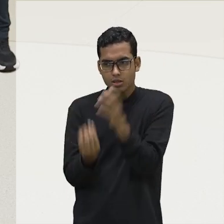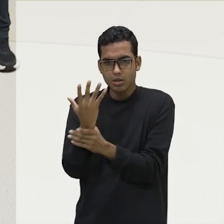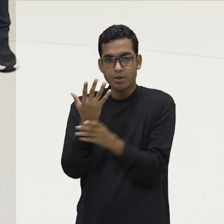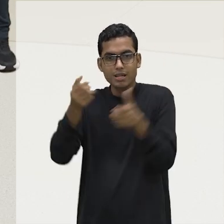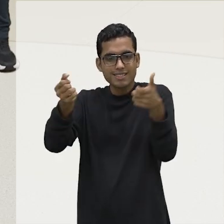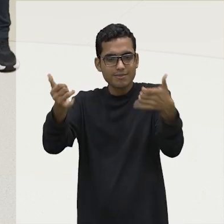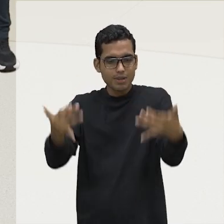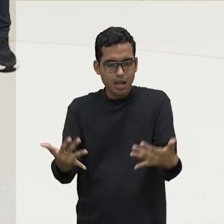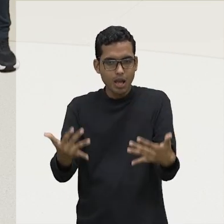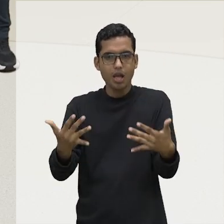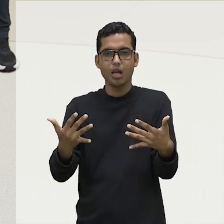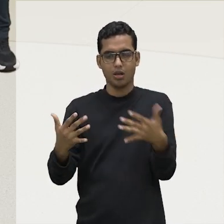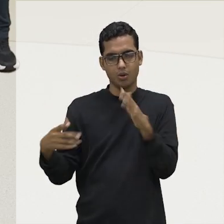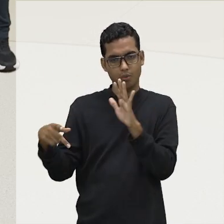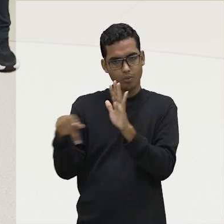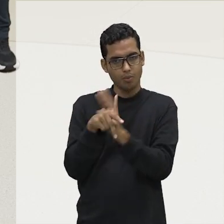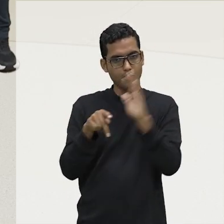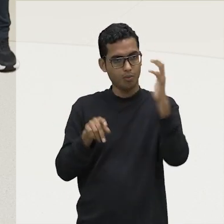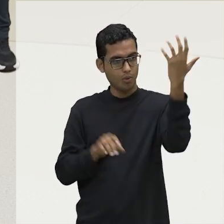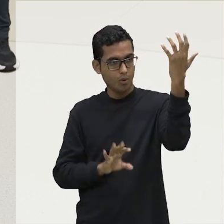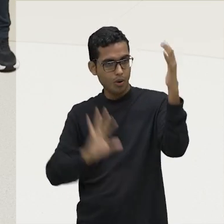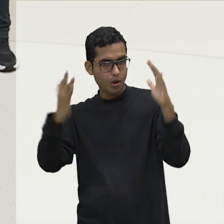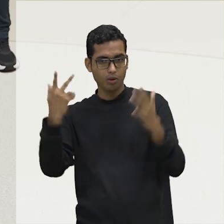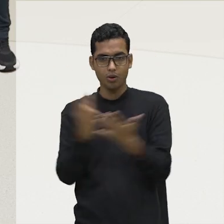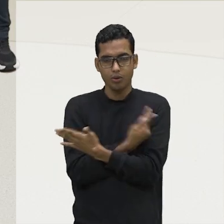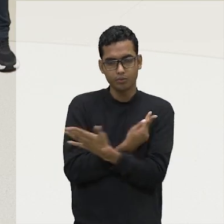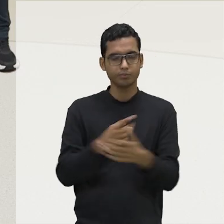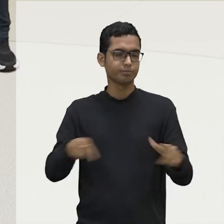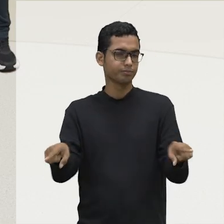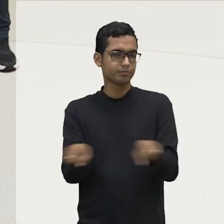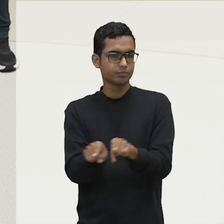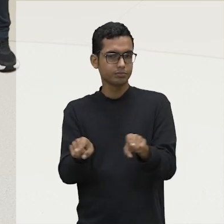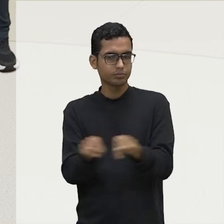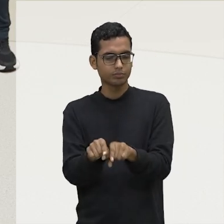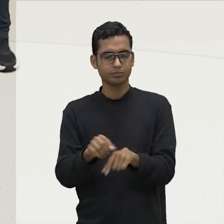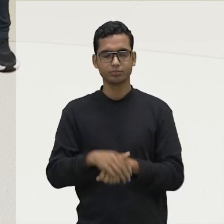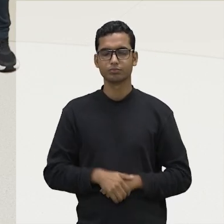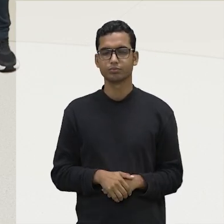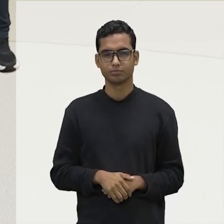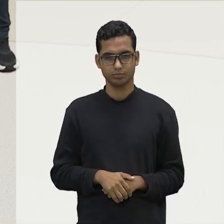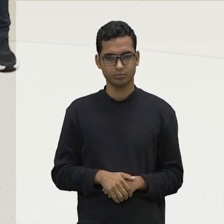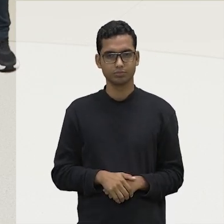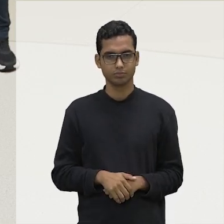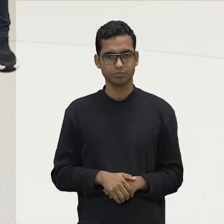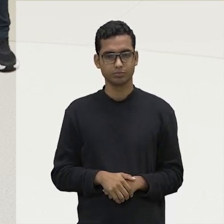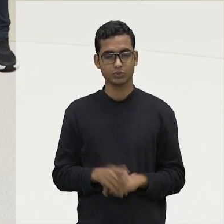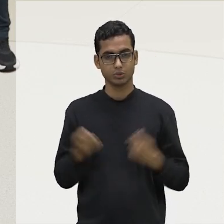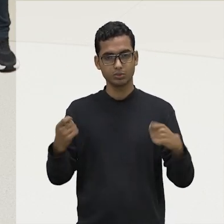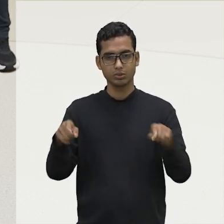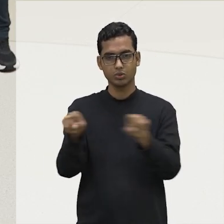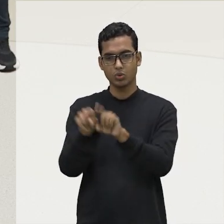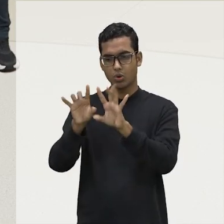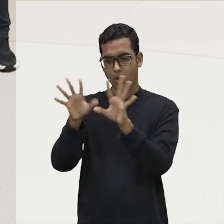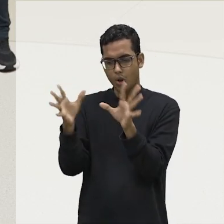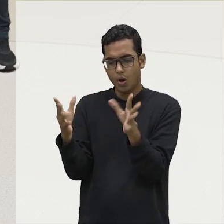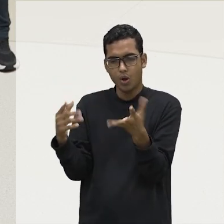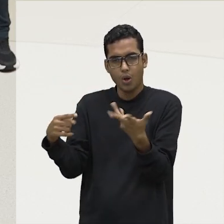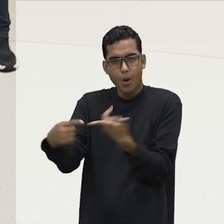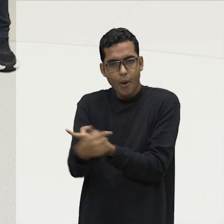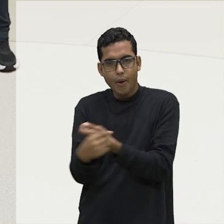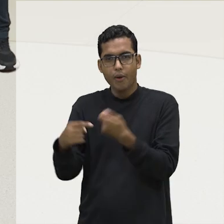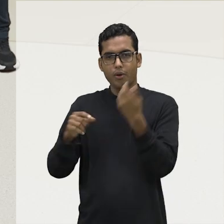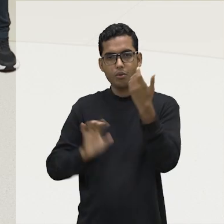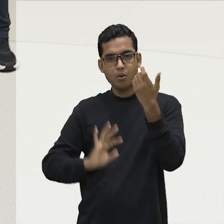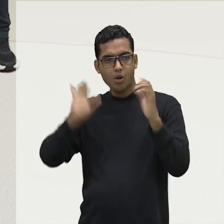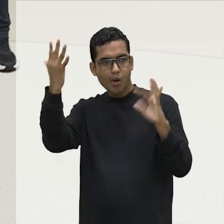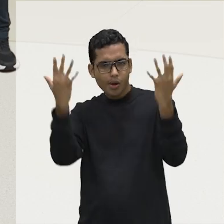fenômenos. Explicar, e também essa explicação ela tem que funcionar para uma gama muito grande de fenômenos. Ou seja,